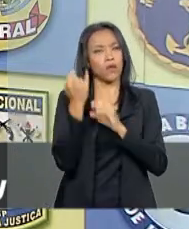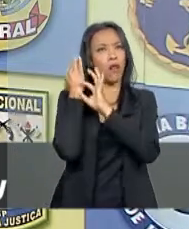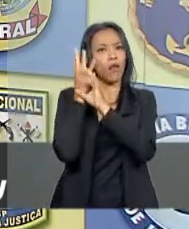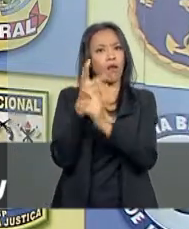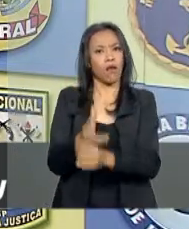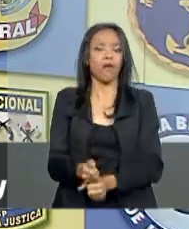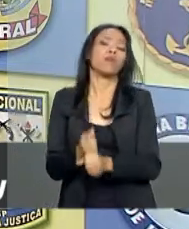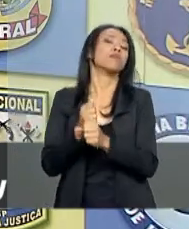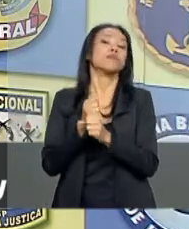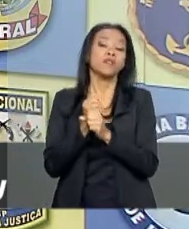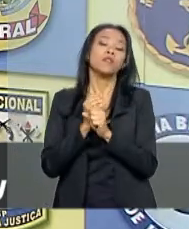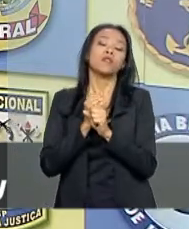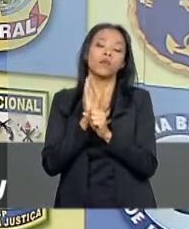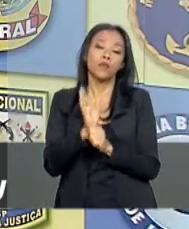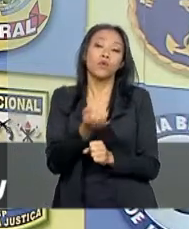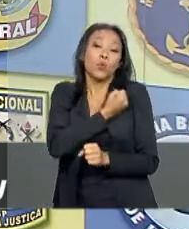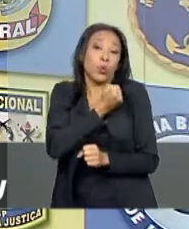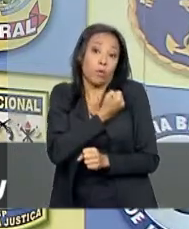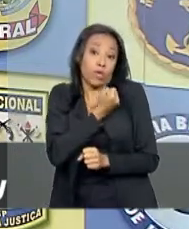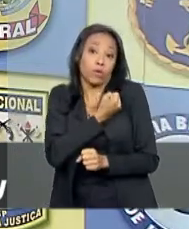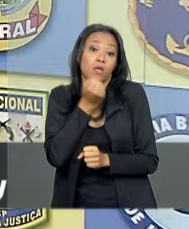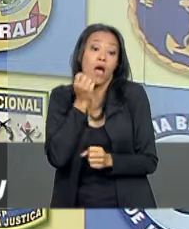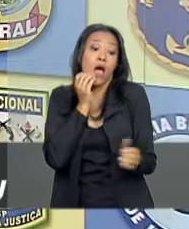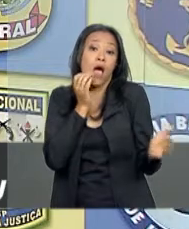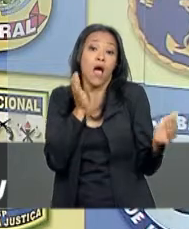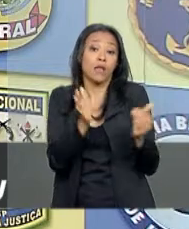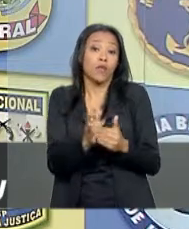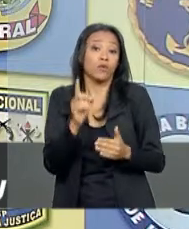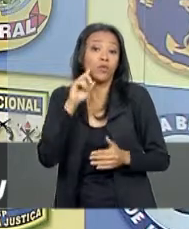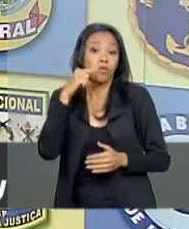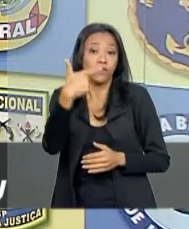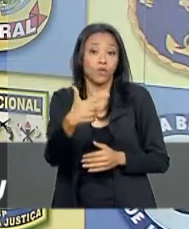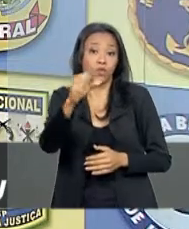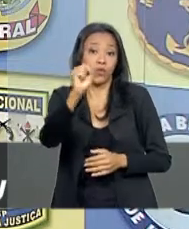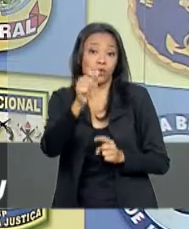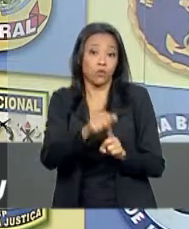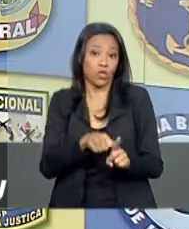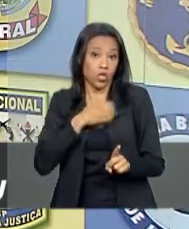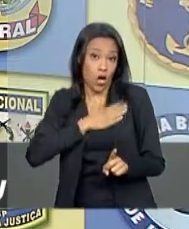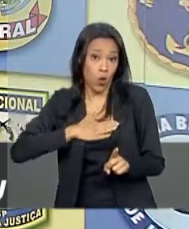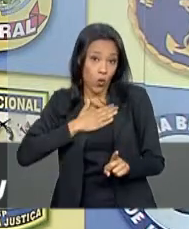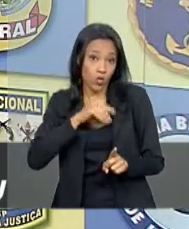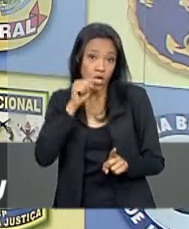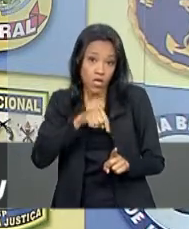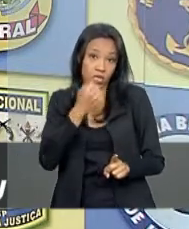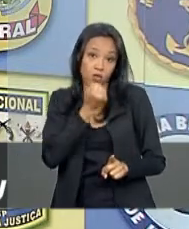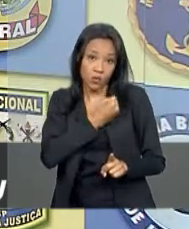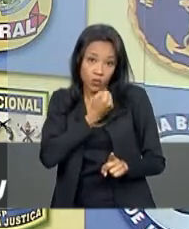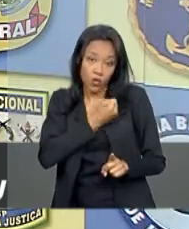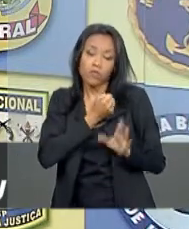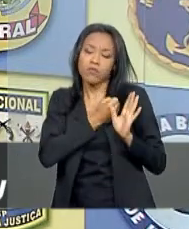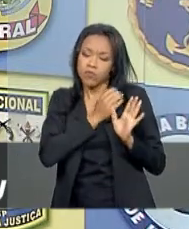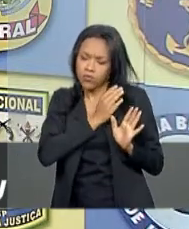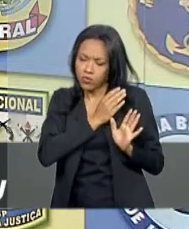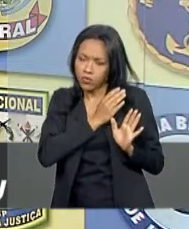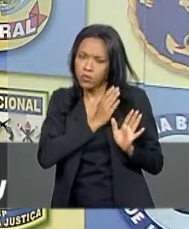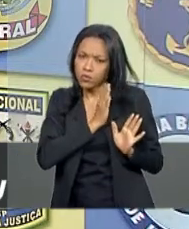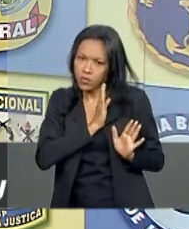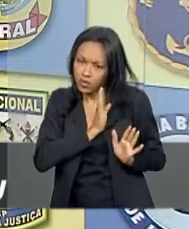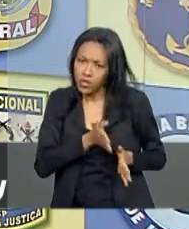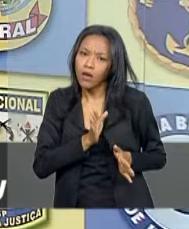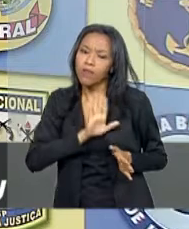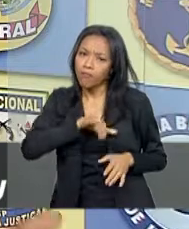que aconteceu, números atualizados até o dia 28 de agosto. E segundo esses números, já foram realizadas mais de